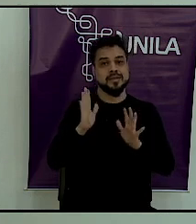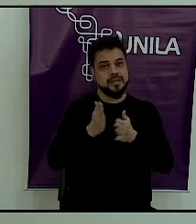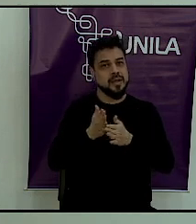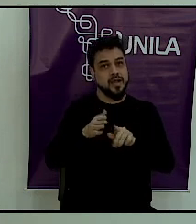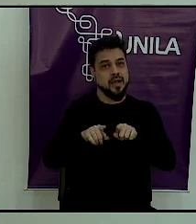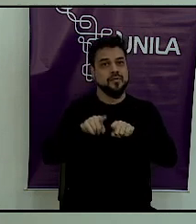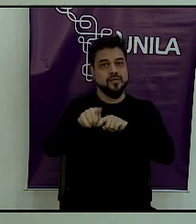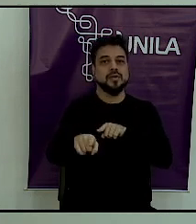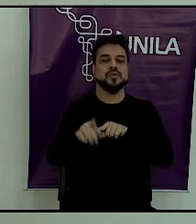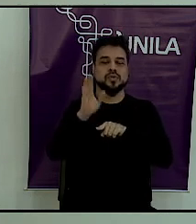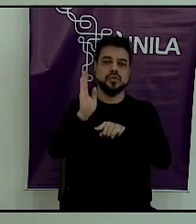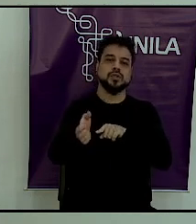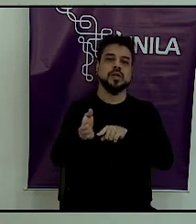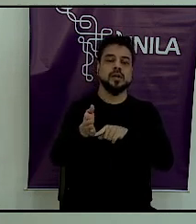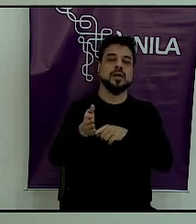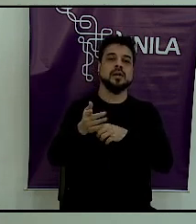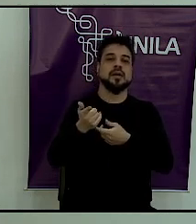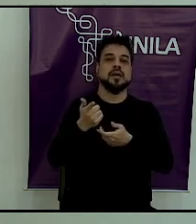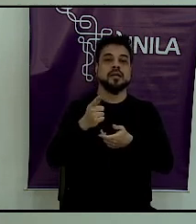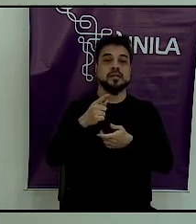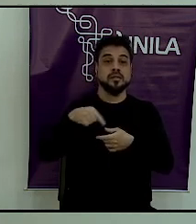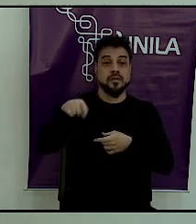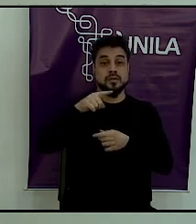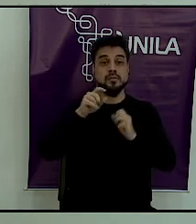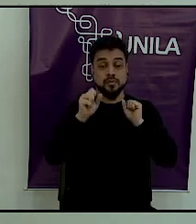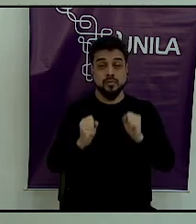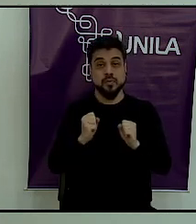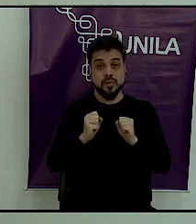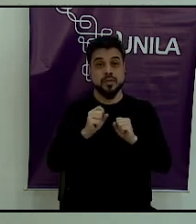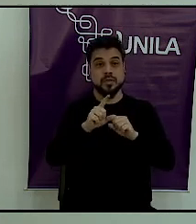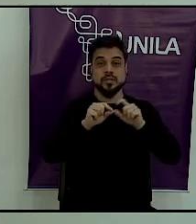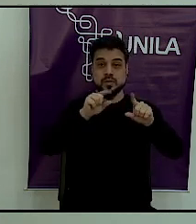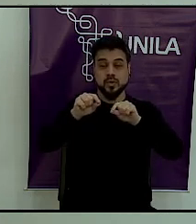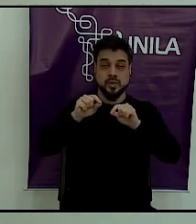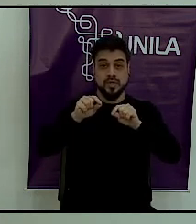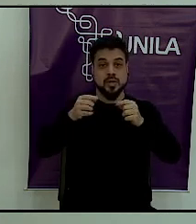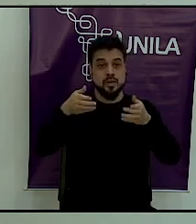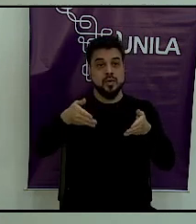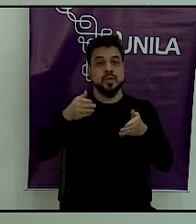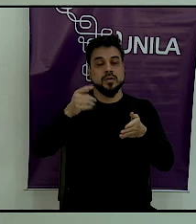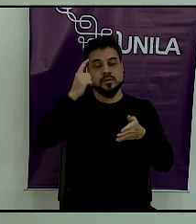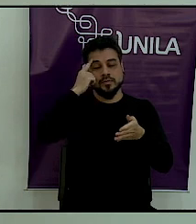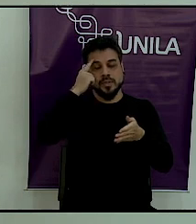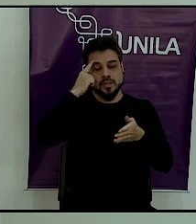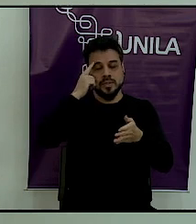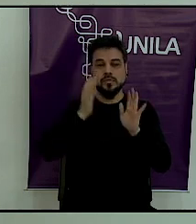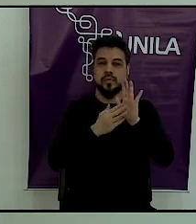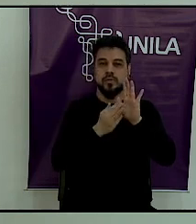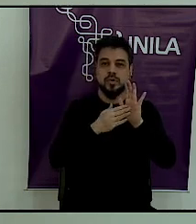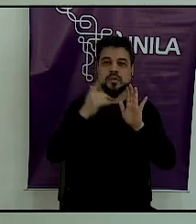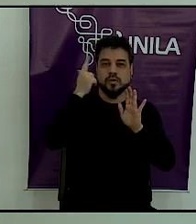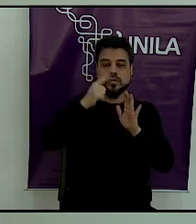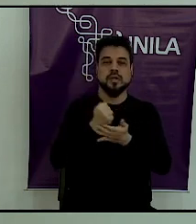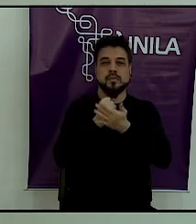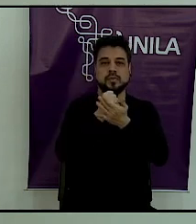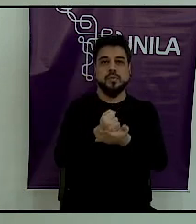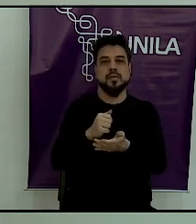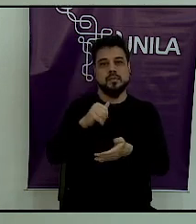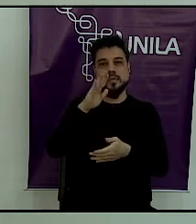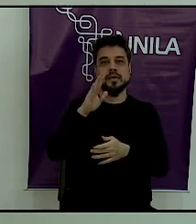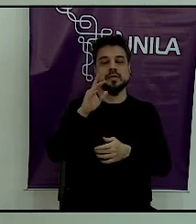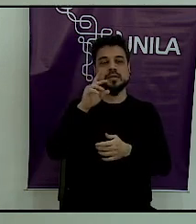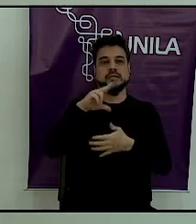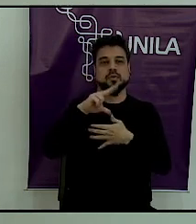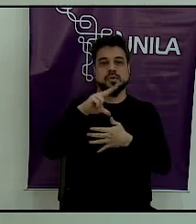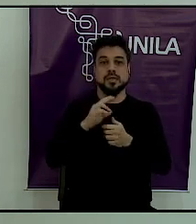processo democrático de podermos eleger aí aquelas propostas que hoje mais contribuem com a UNILA. A partir do curso de